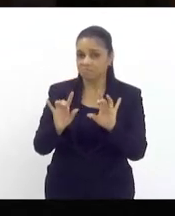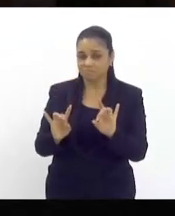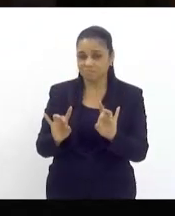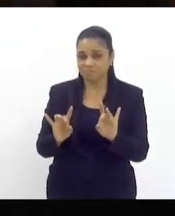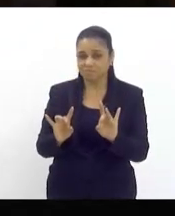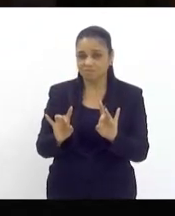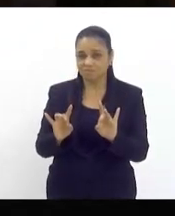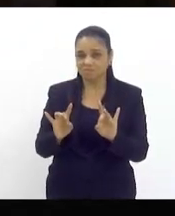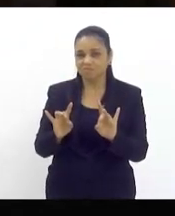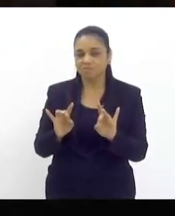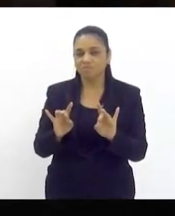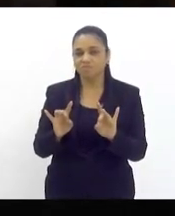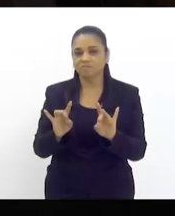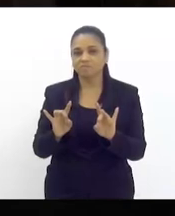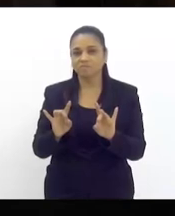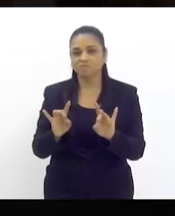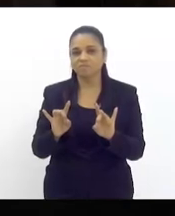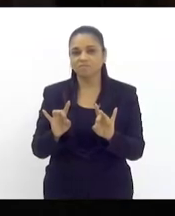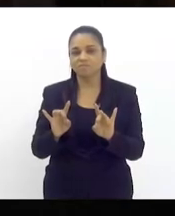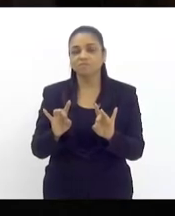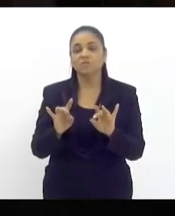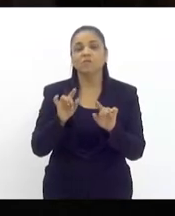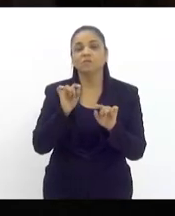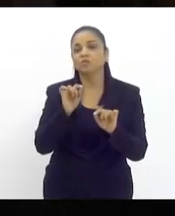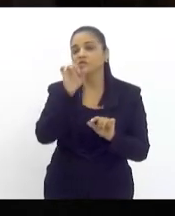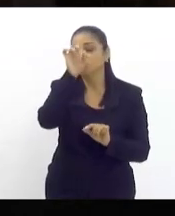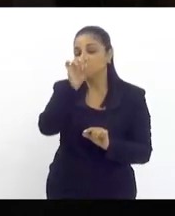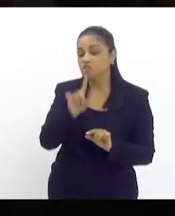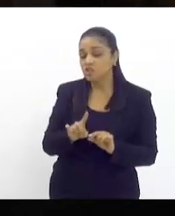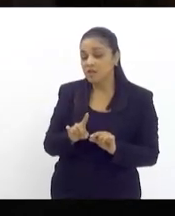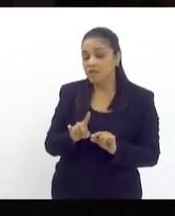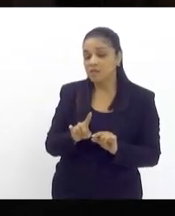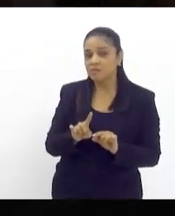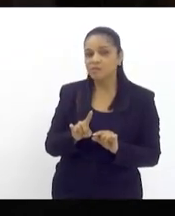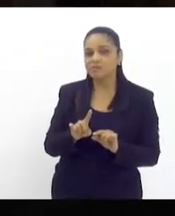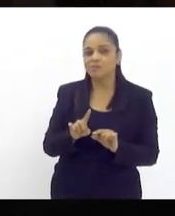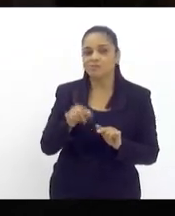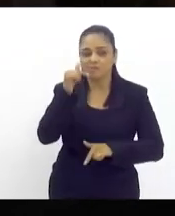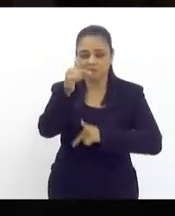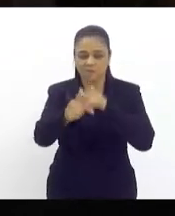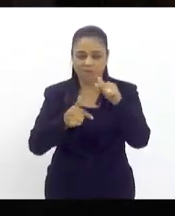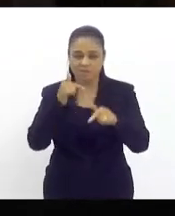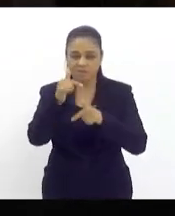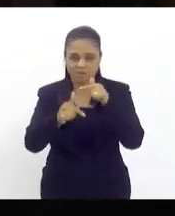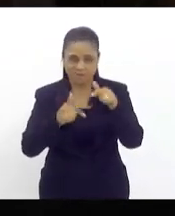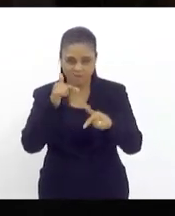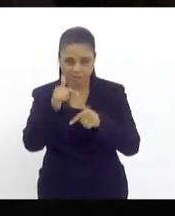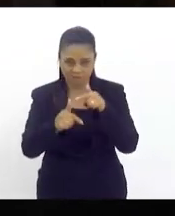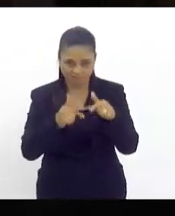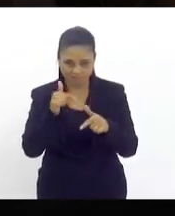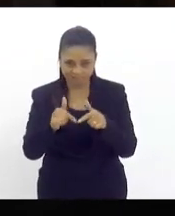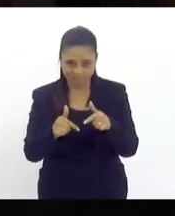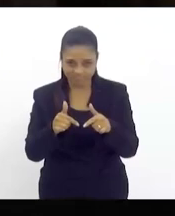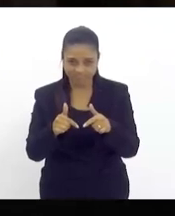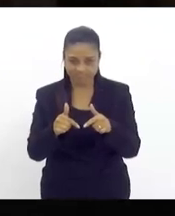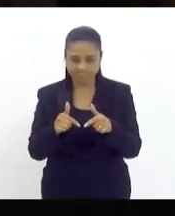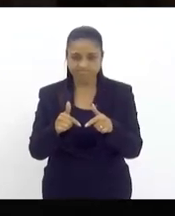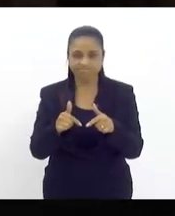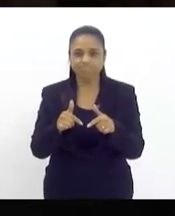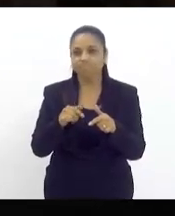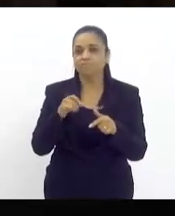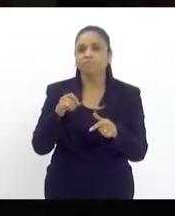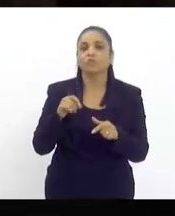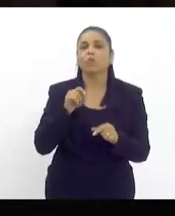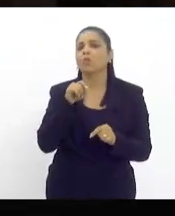em relação a aferição dos direitos trabalhistas e previdenciários dessas mulheres né e quais são